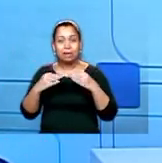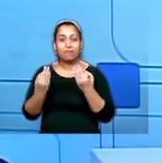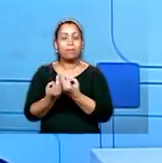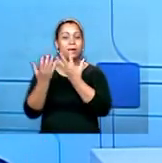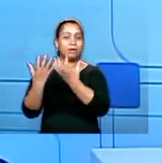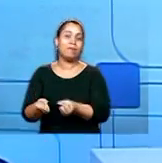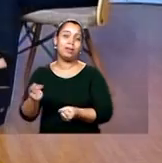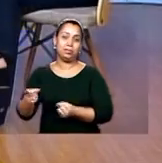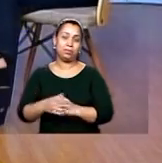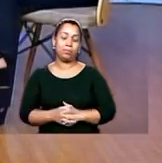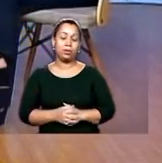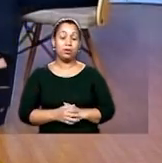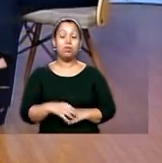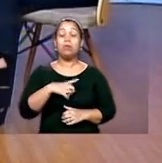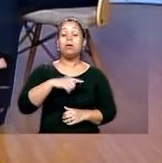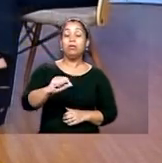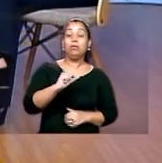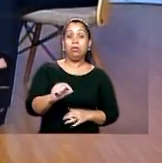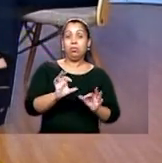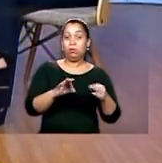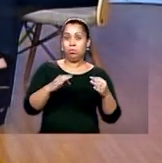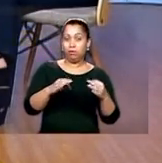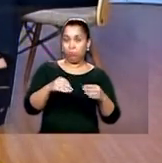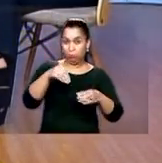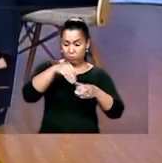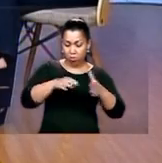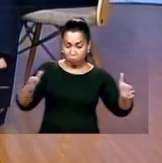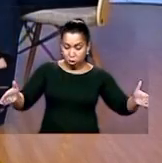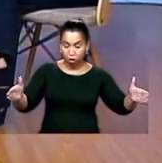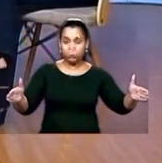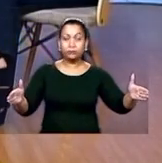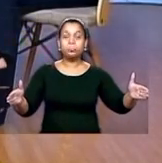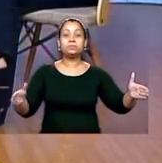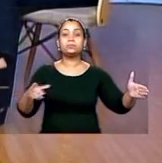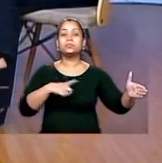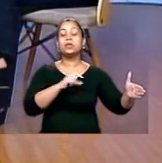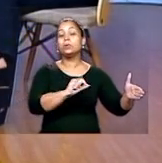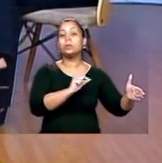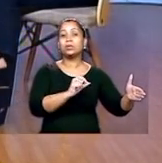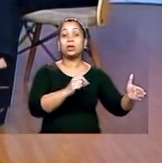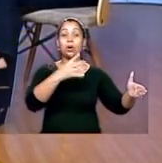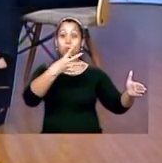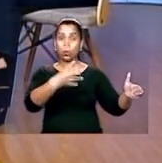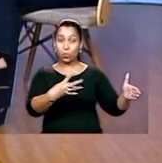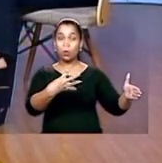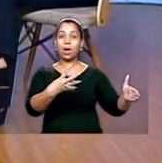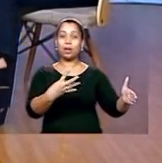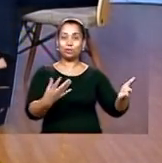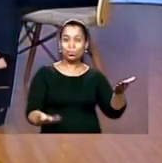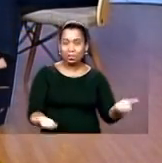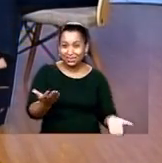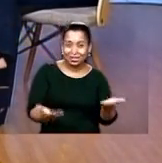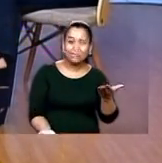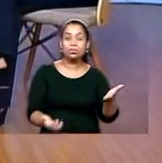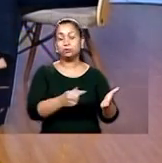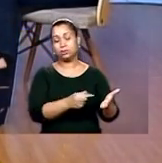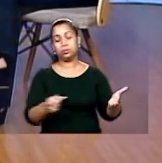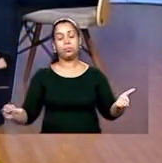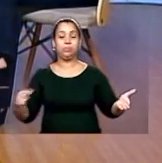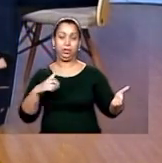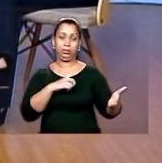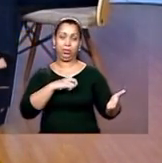dia. Tá. Né? O que tem nessa cesta? As cestas das famílias, no mínimo 4 quilos por semana,